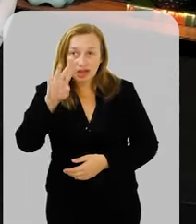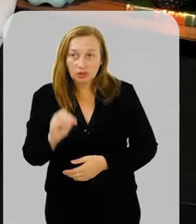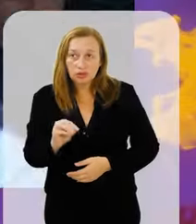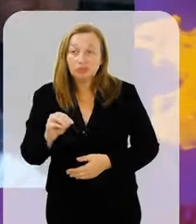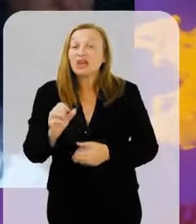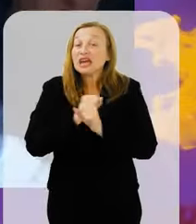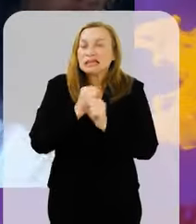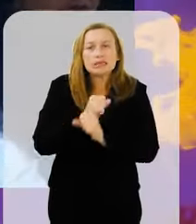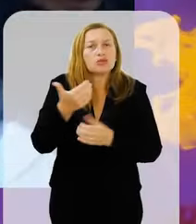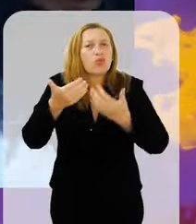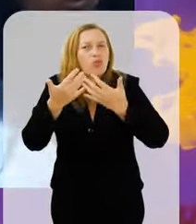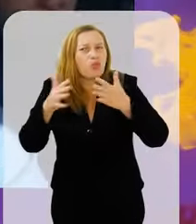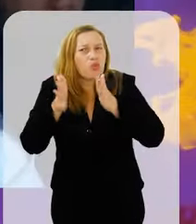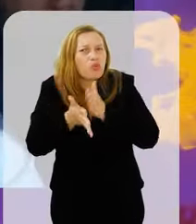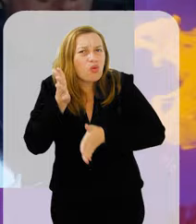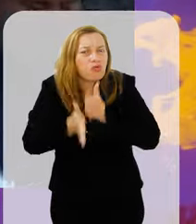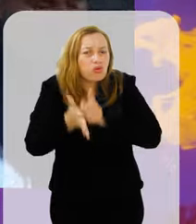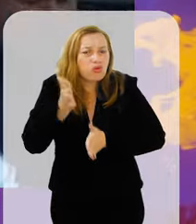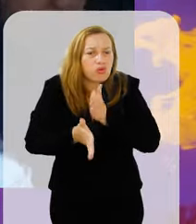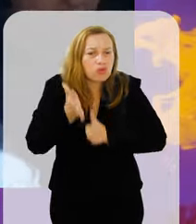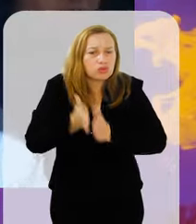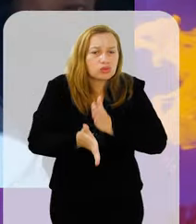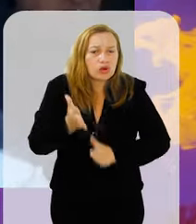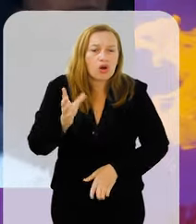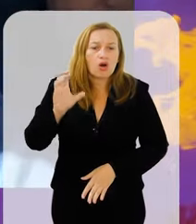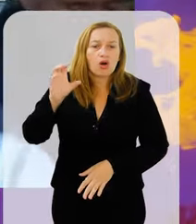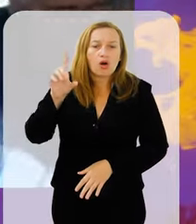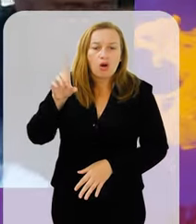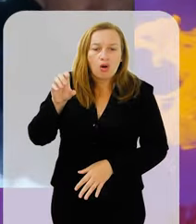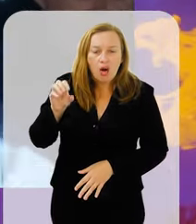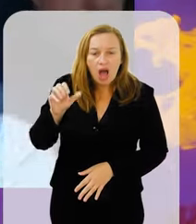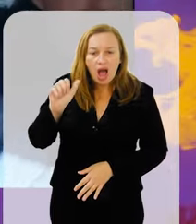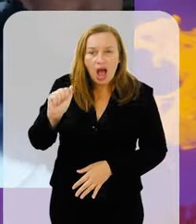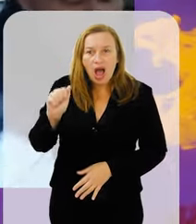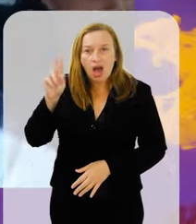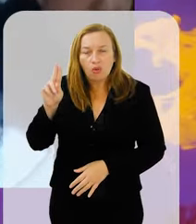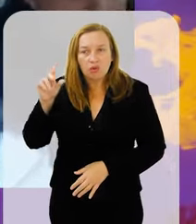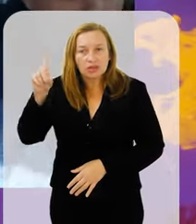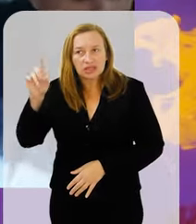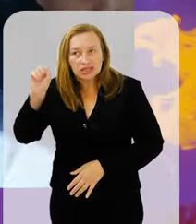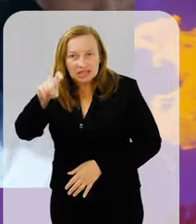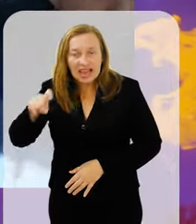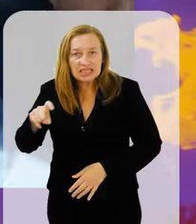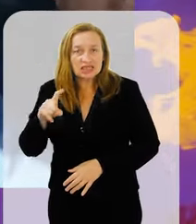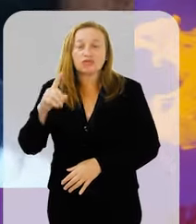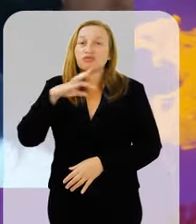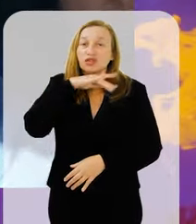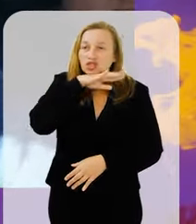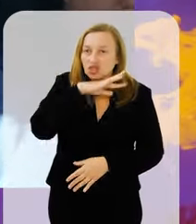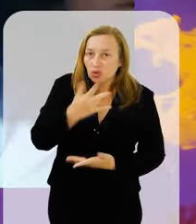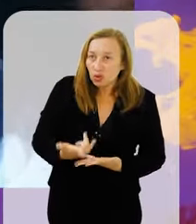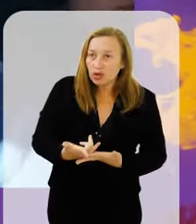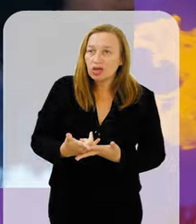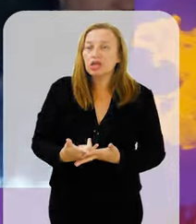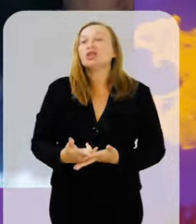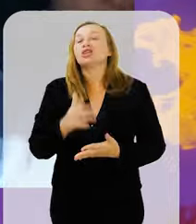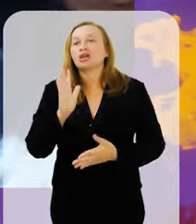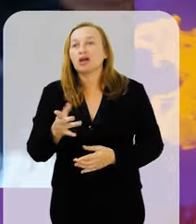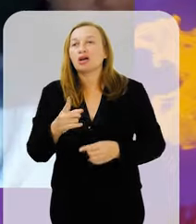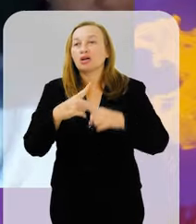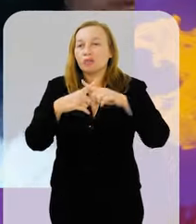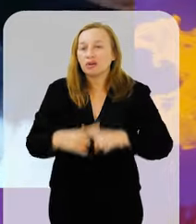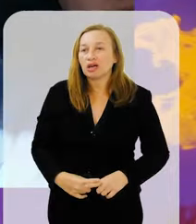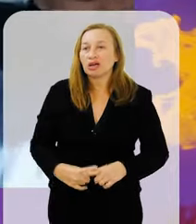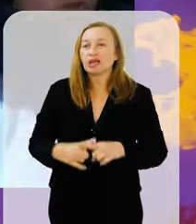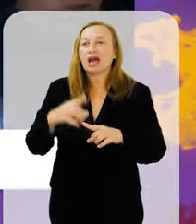Renato? Esse ano foi muito complicado, né? O primeiro semestre do Audax foi muito difícil. Jogou o Campeonato